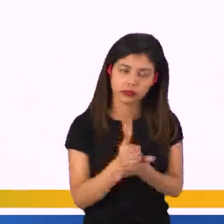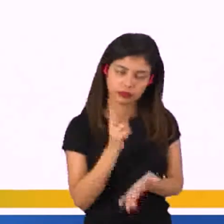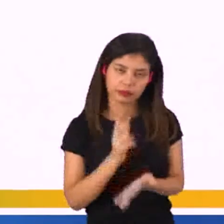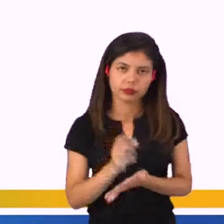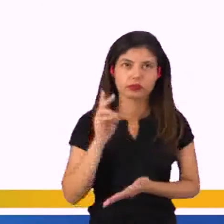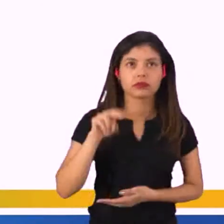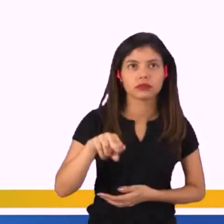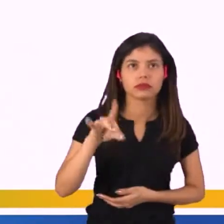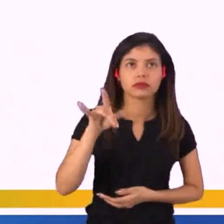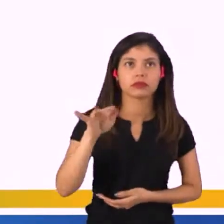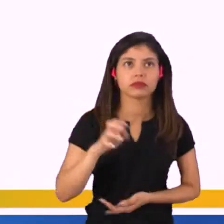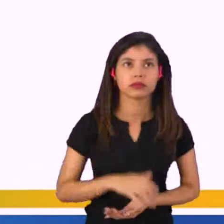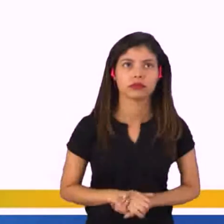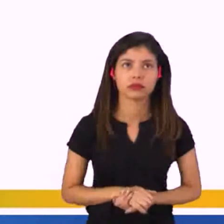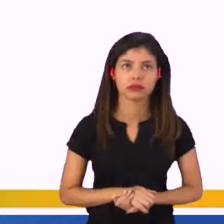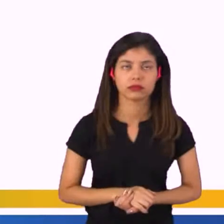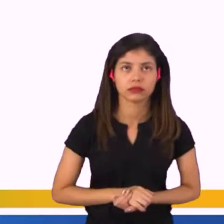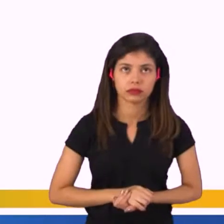mesma unidade.